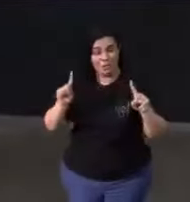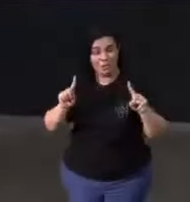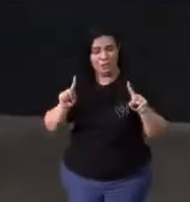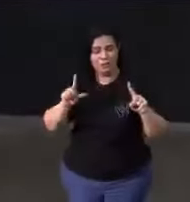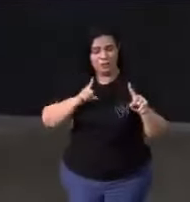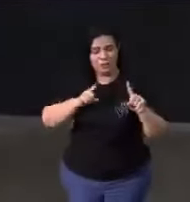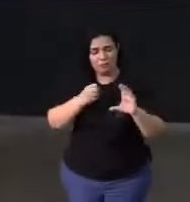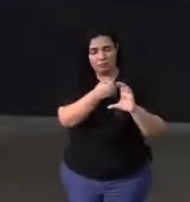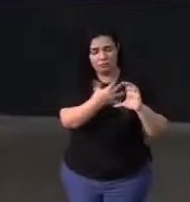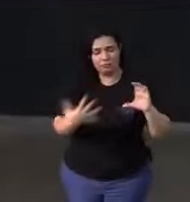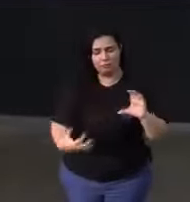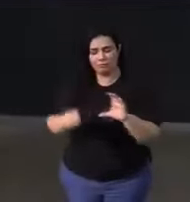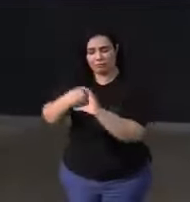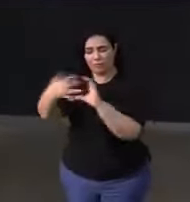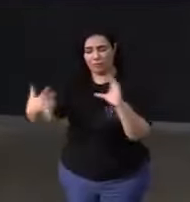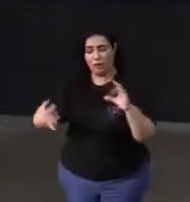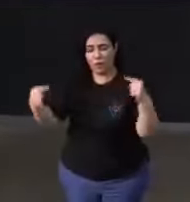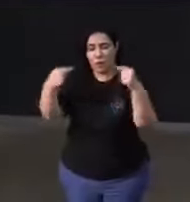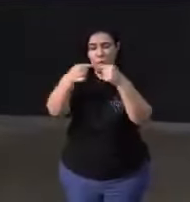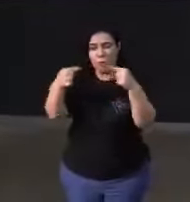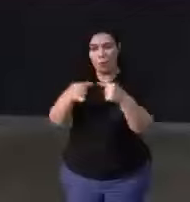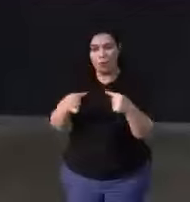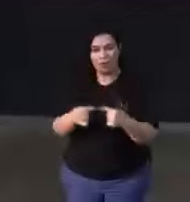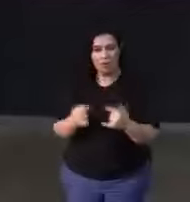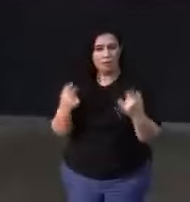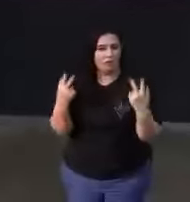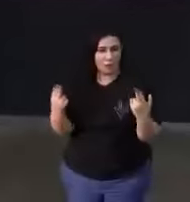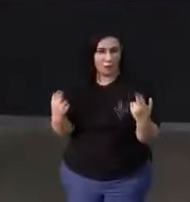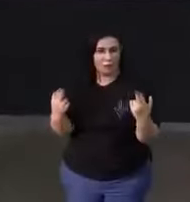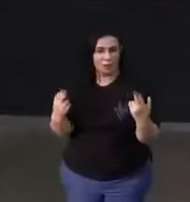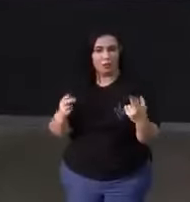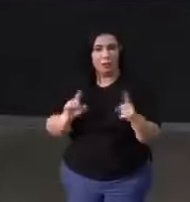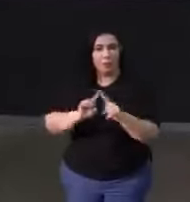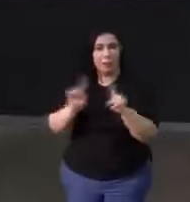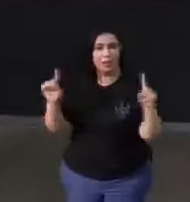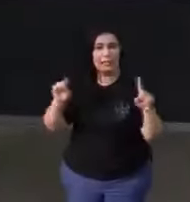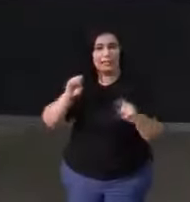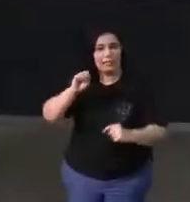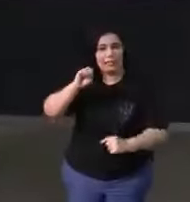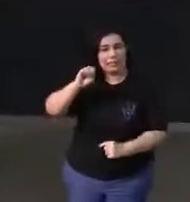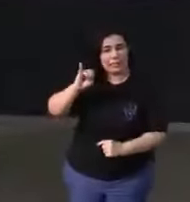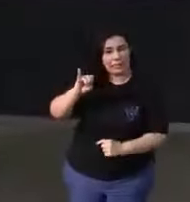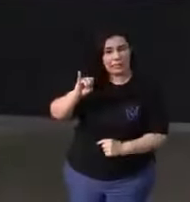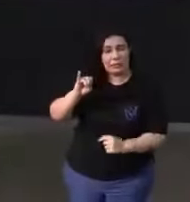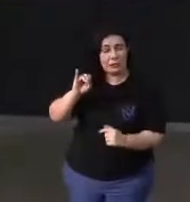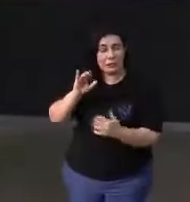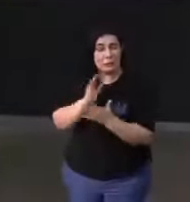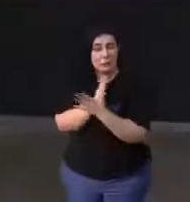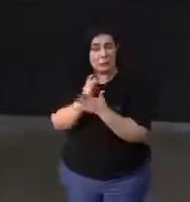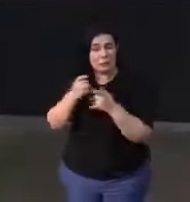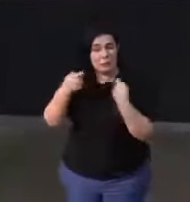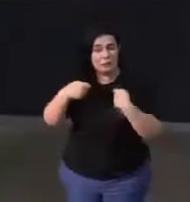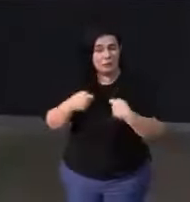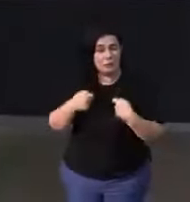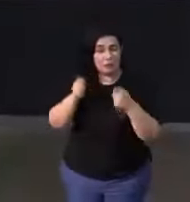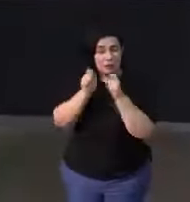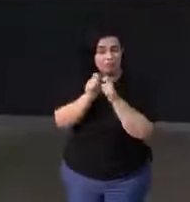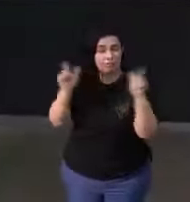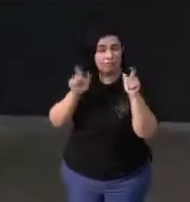tinham características semelhantes. E quem sabe seja isso que precisa despertar em